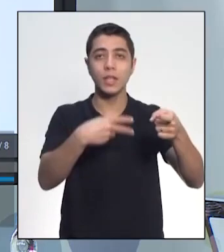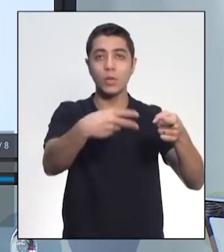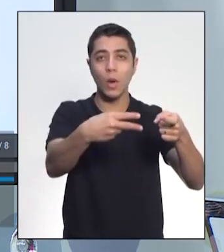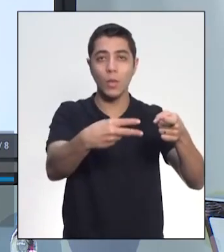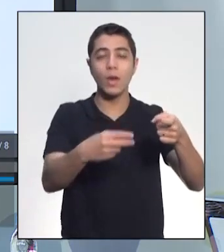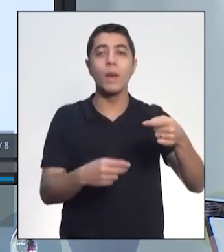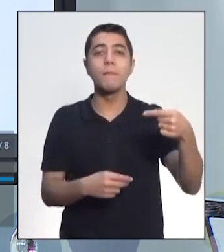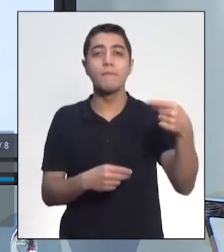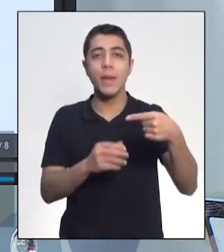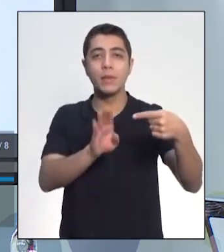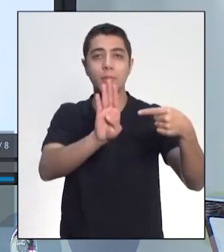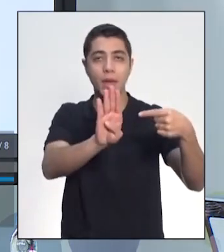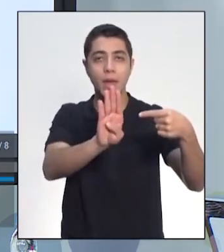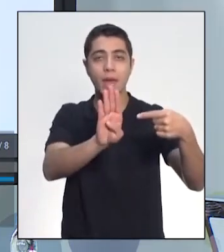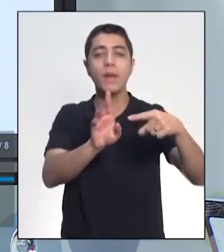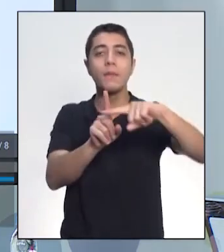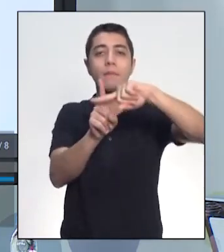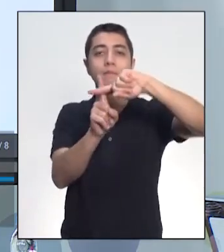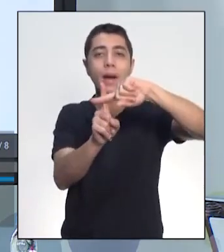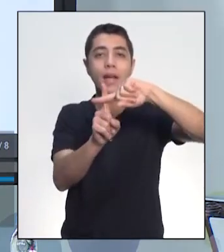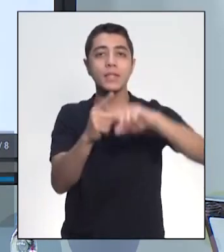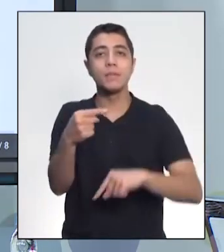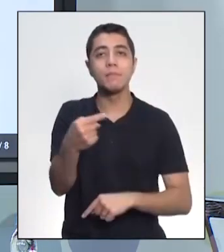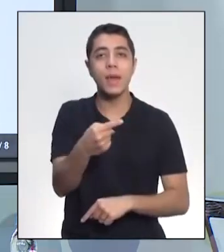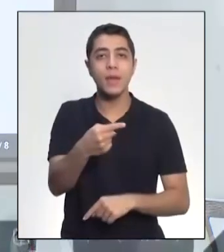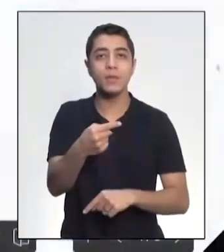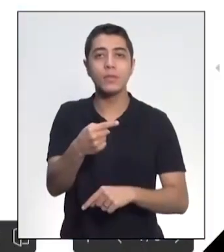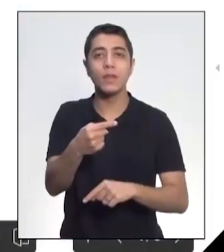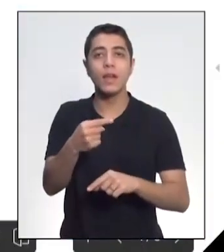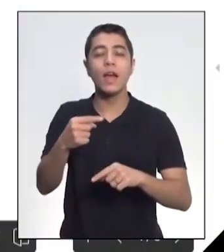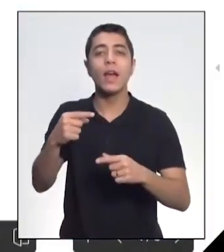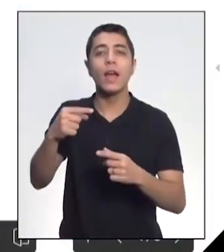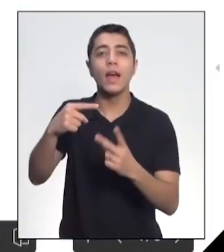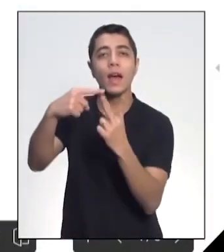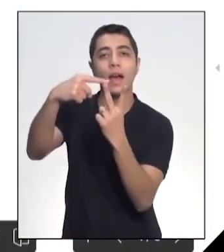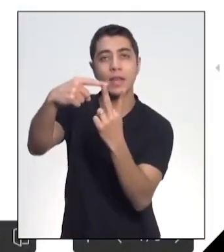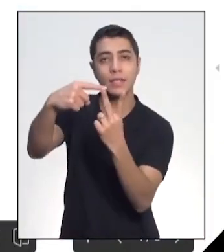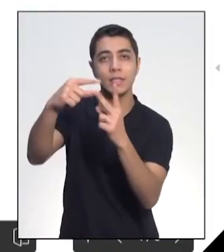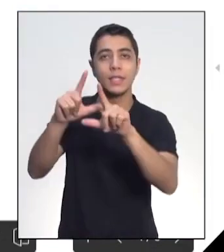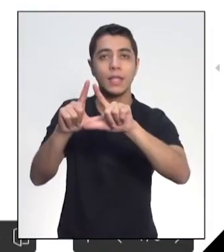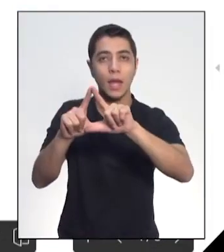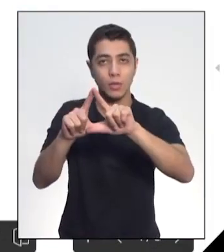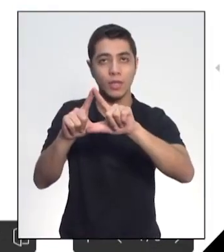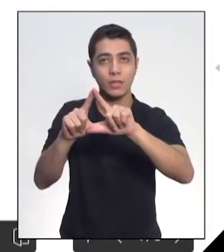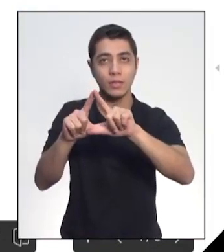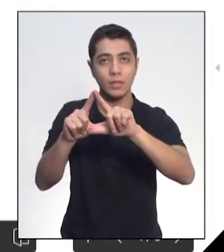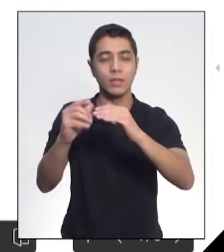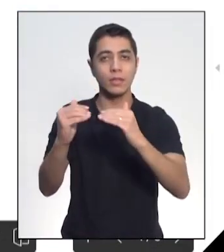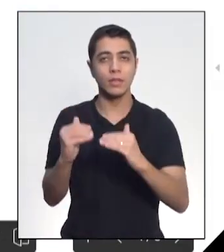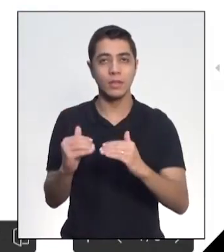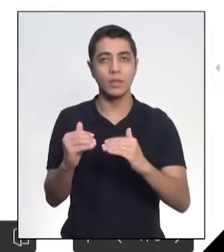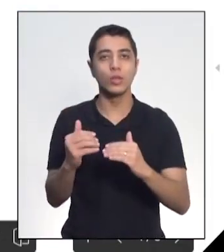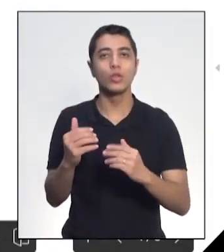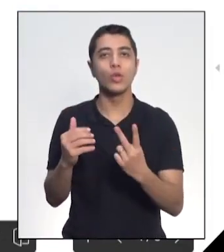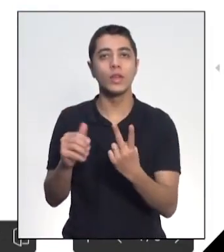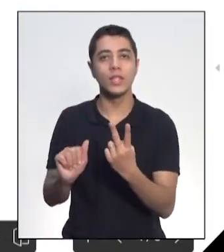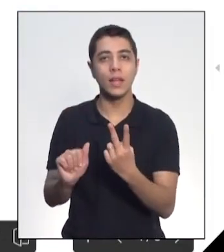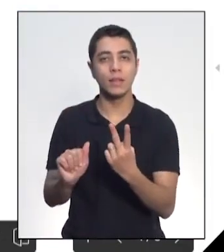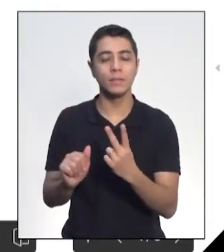sobre 2A. Vamos substituir? Menos o valor do B, mais ou menos raiz de delta,